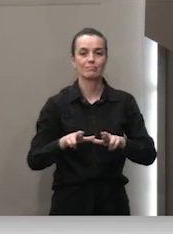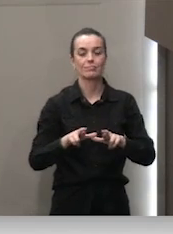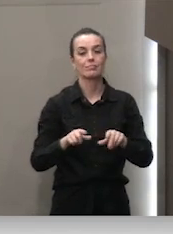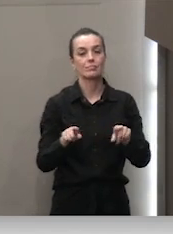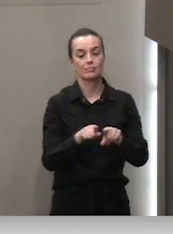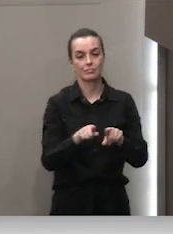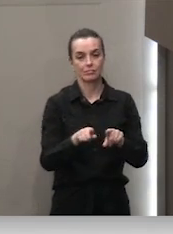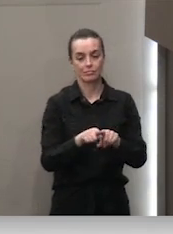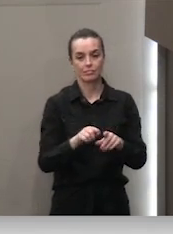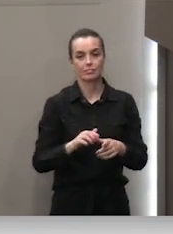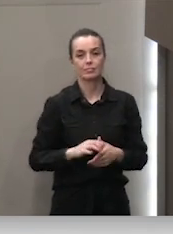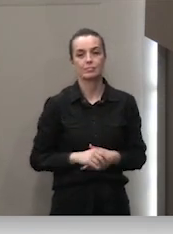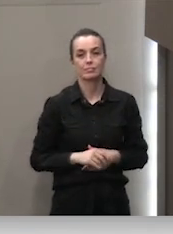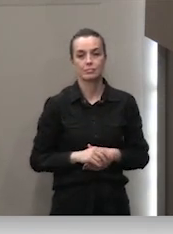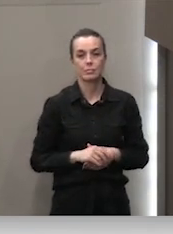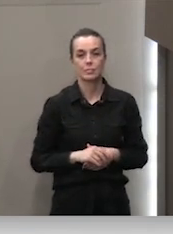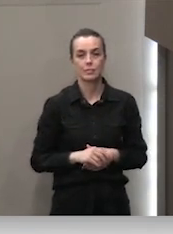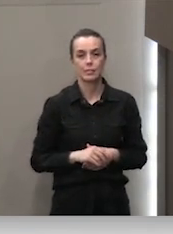também